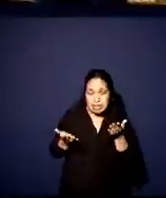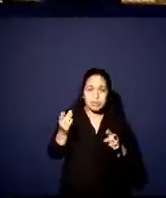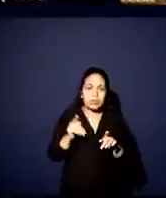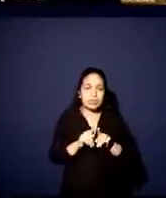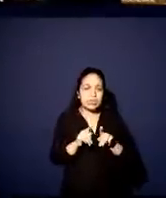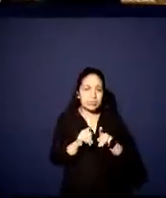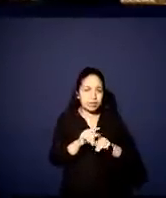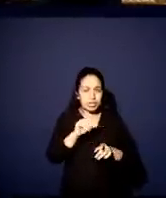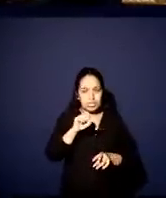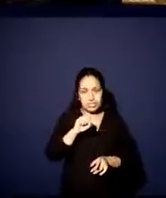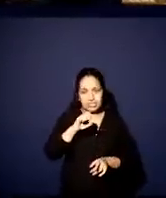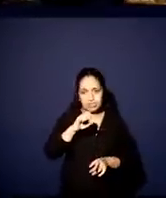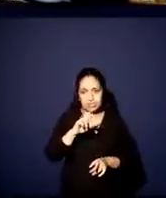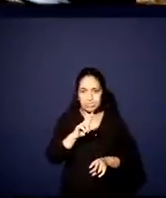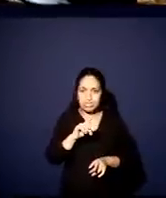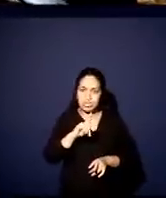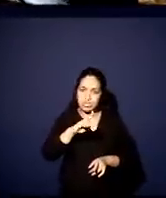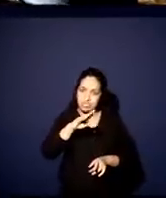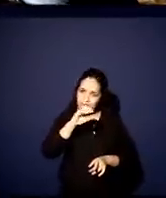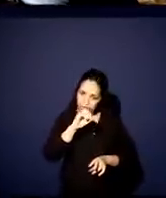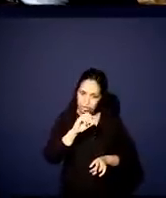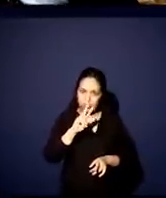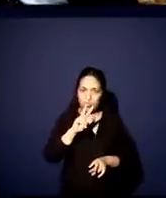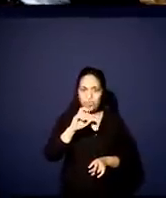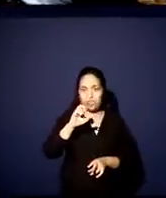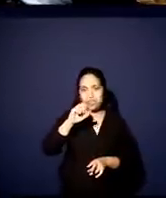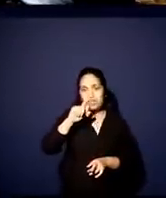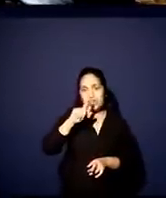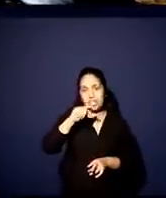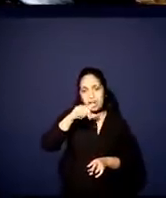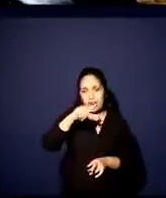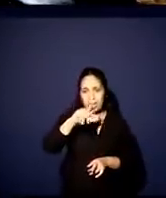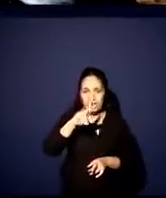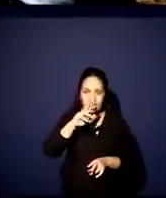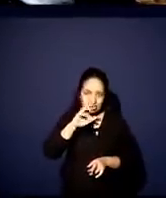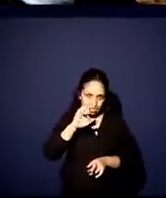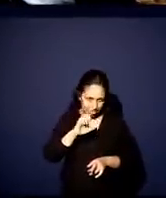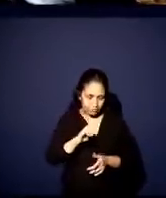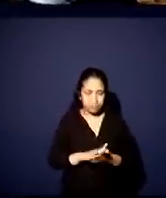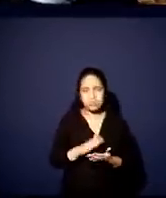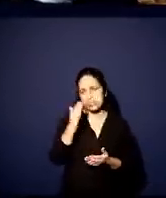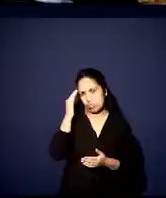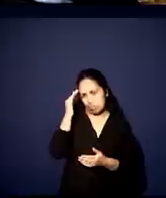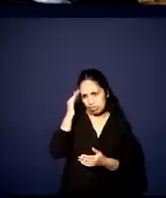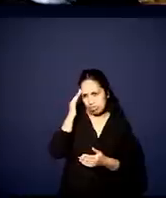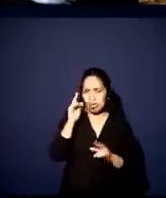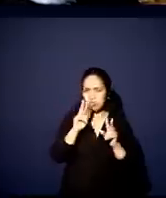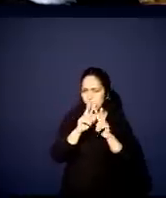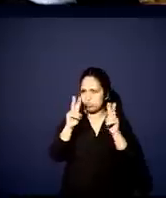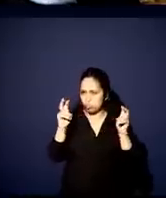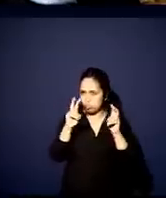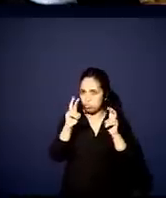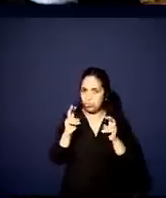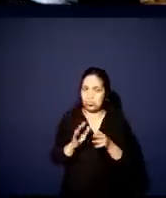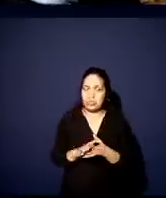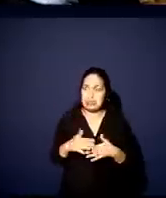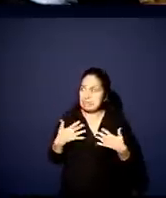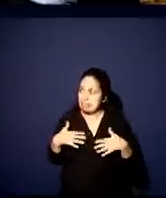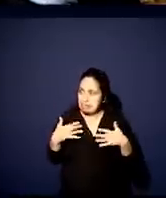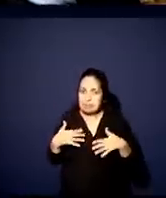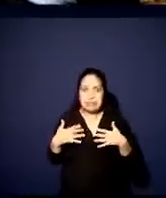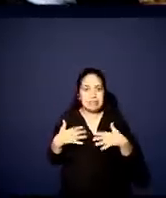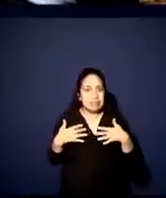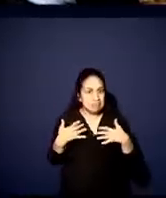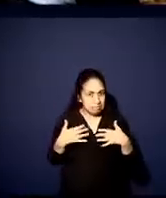que imagino que todo mundo aqui leu os artigos do Sérgio Verlang, escreveu. Embora eu entenda que seja um assunto altamente polêmico e que